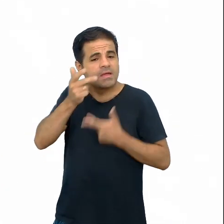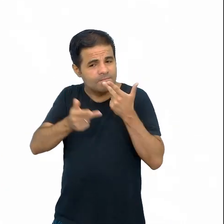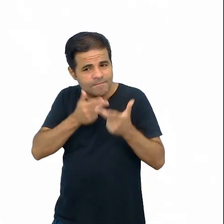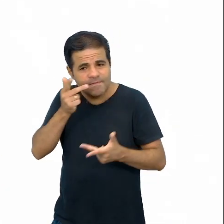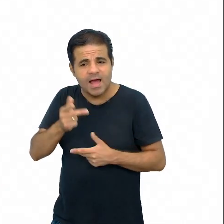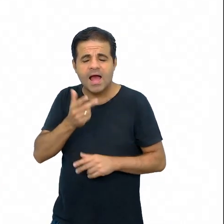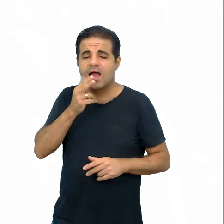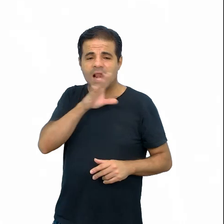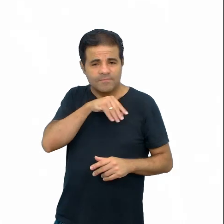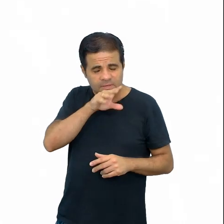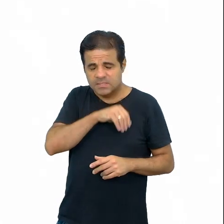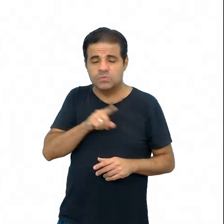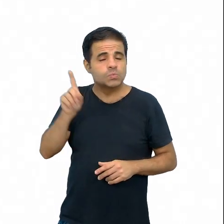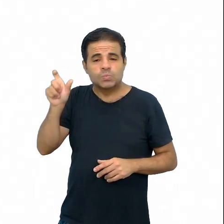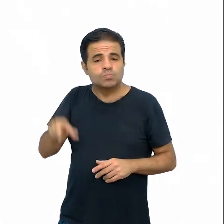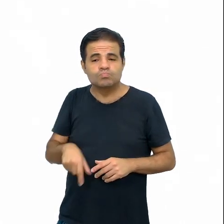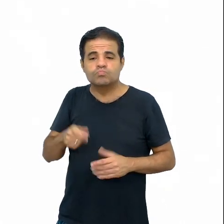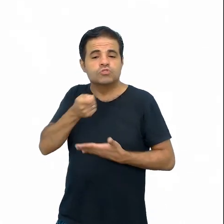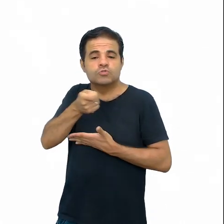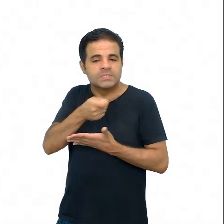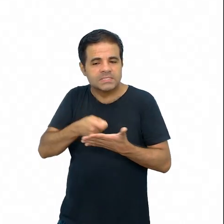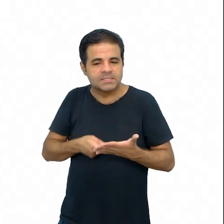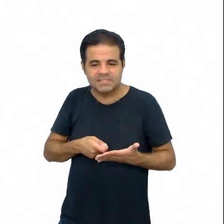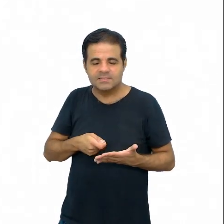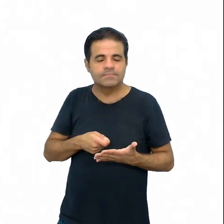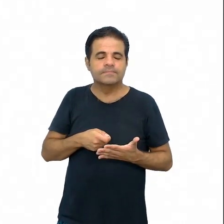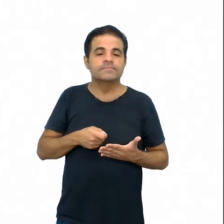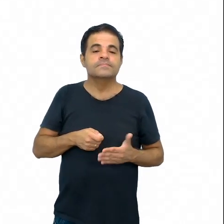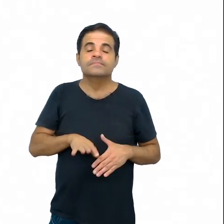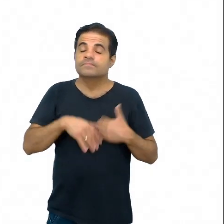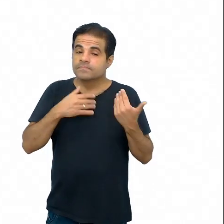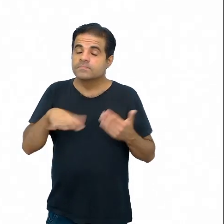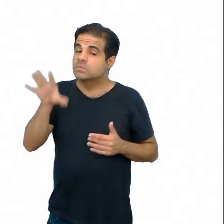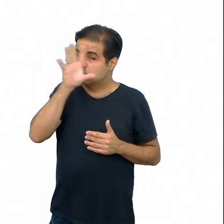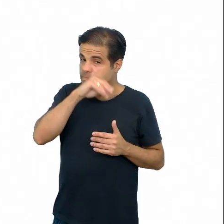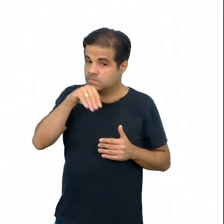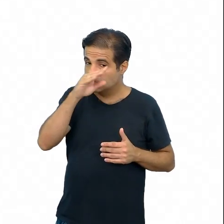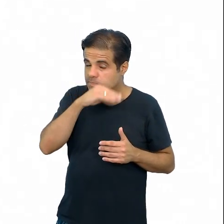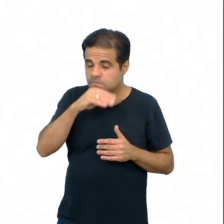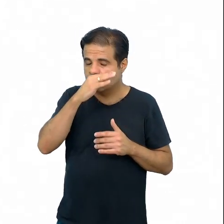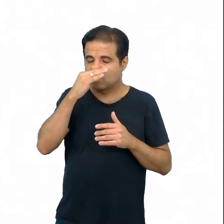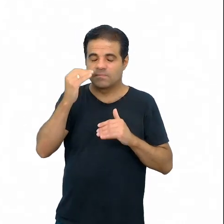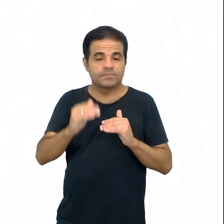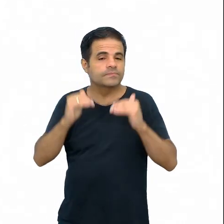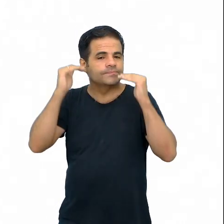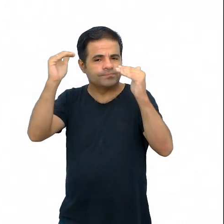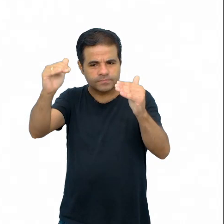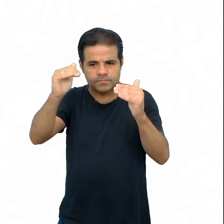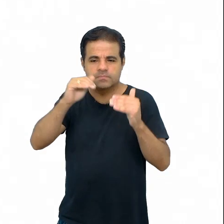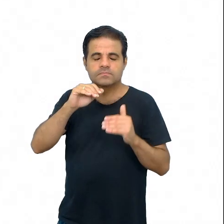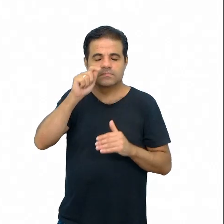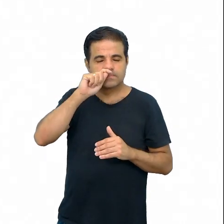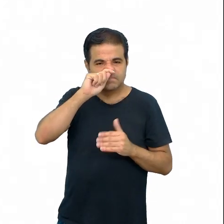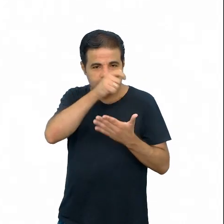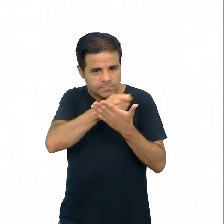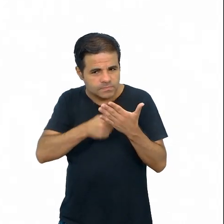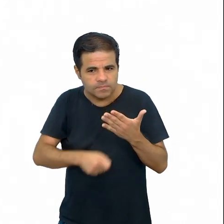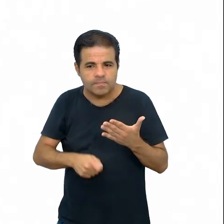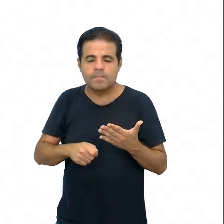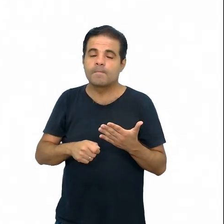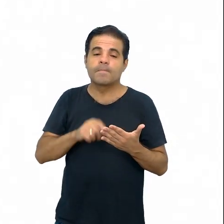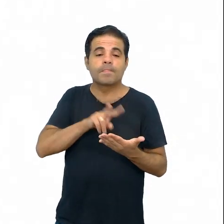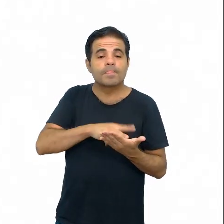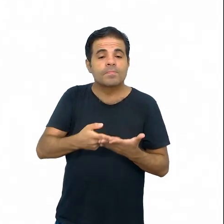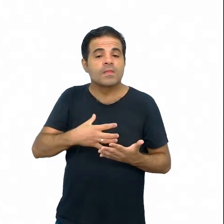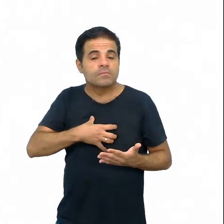não aquele que necessariamente escreve. Portanto, a oralidade não é superior à escrita nem derivada